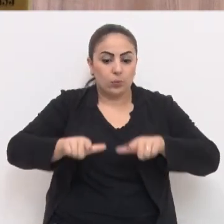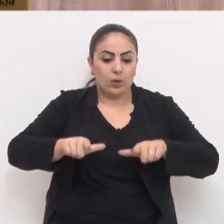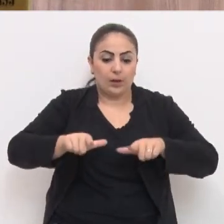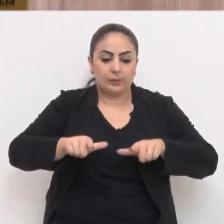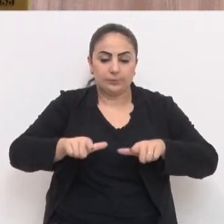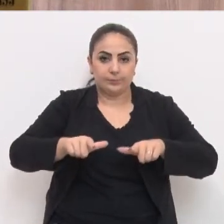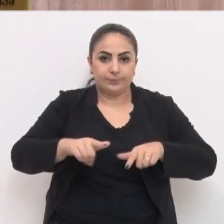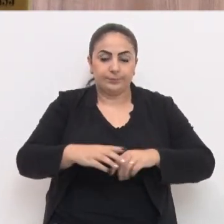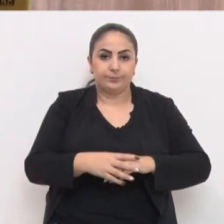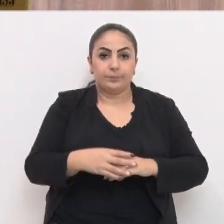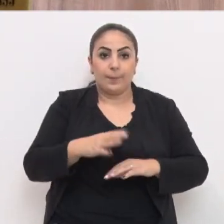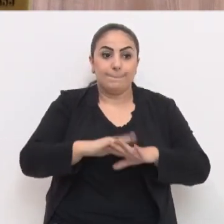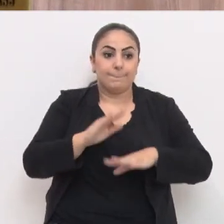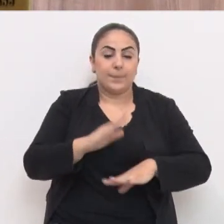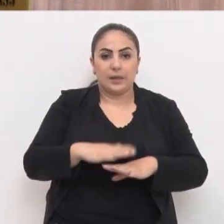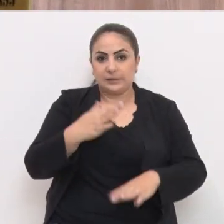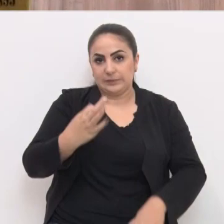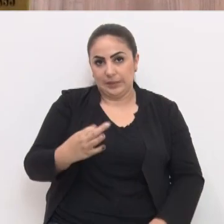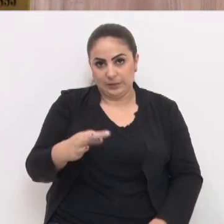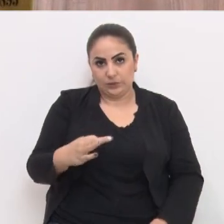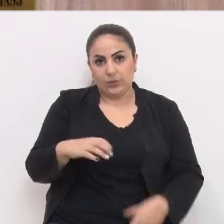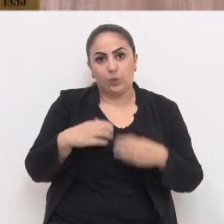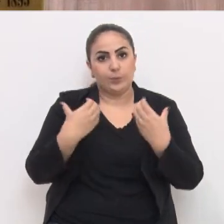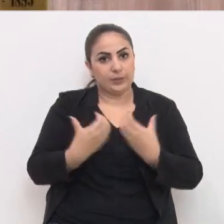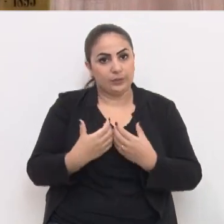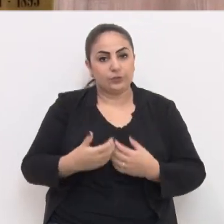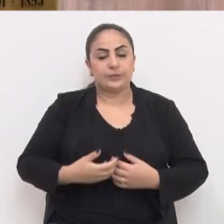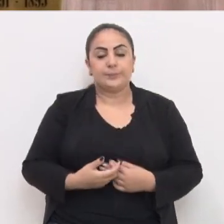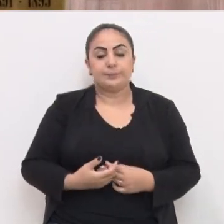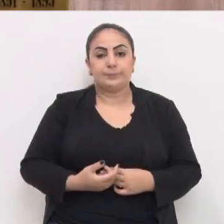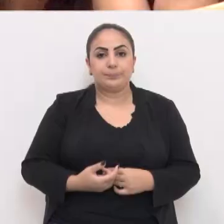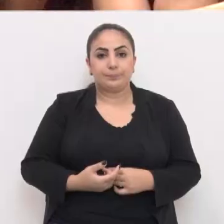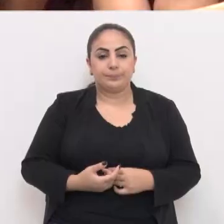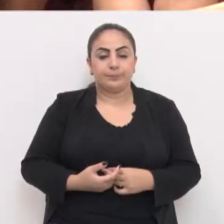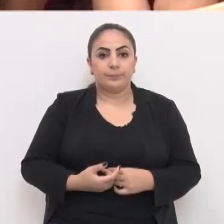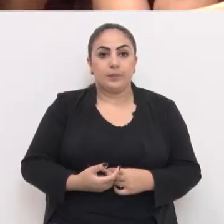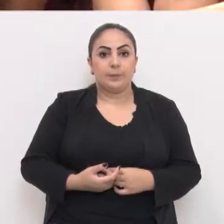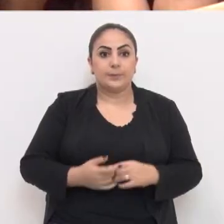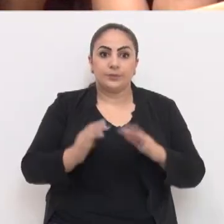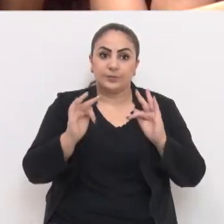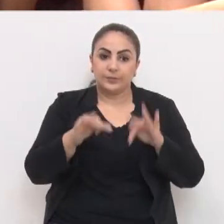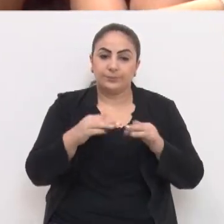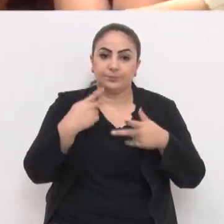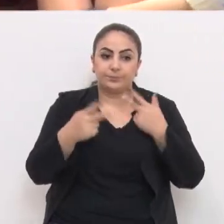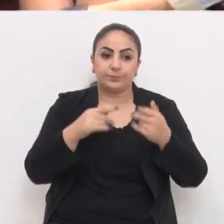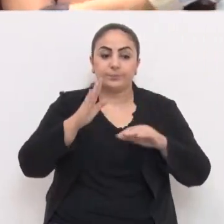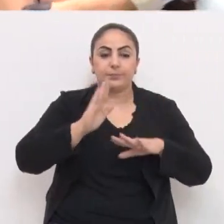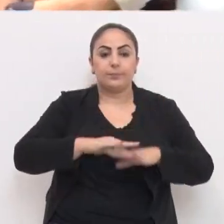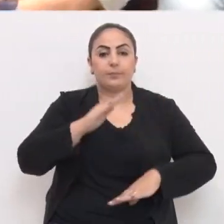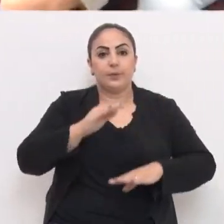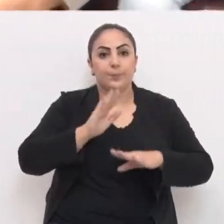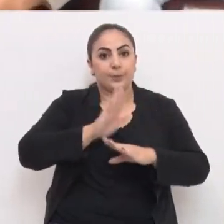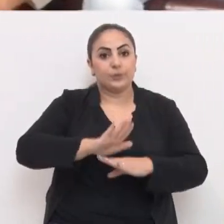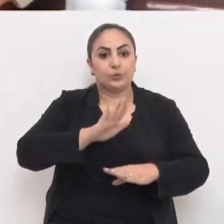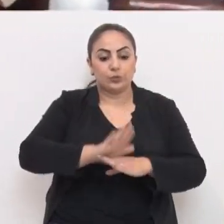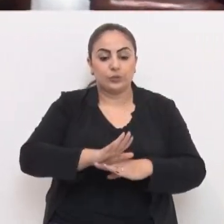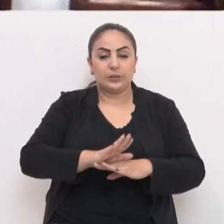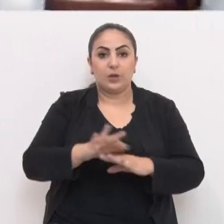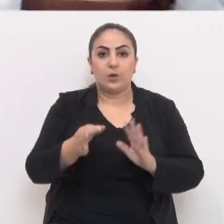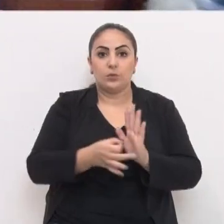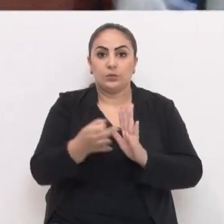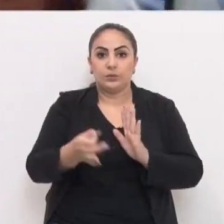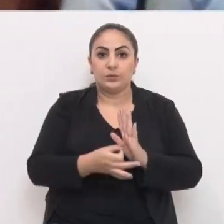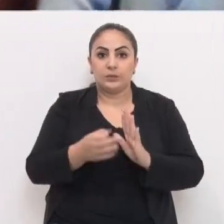adequar de uma maneira mais eficaz as comunidades terapêuticas. E para finalizar, mais uma